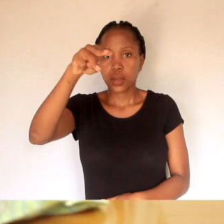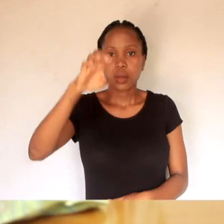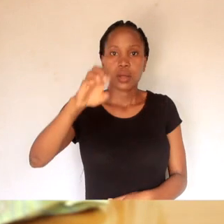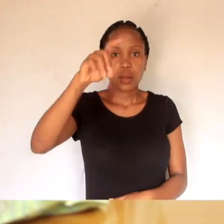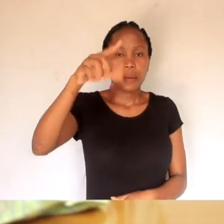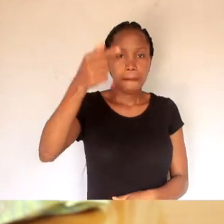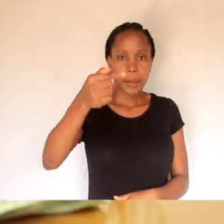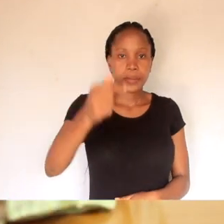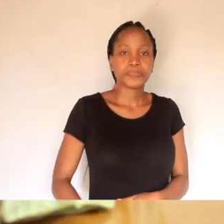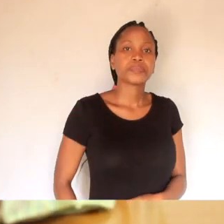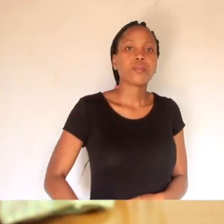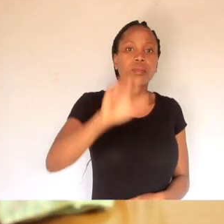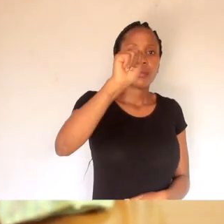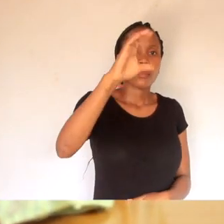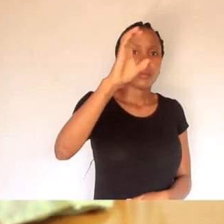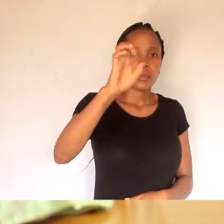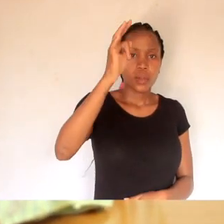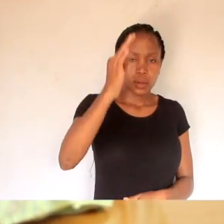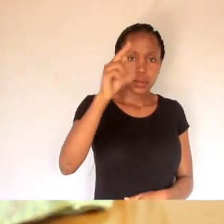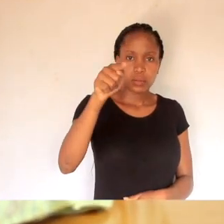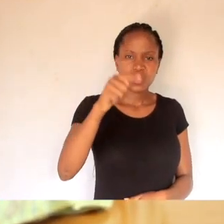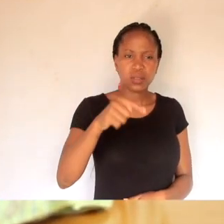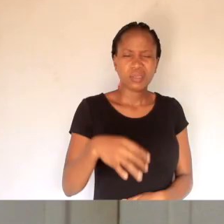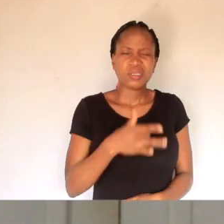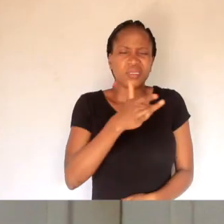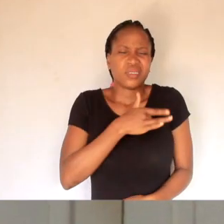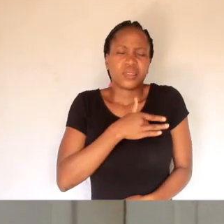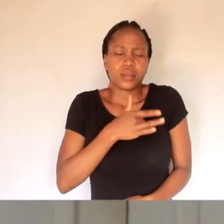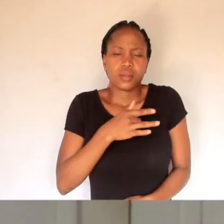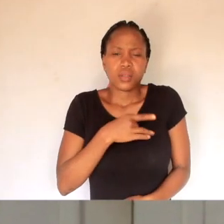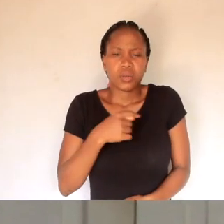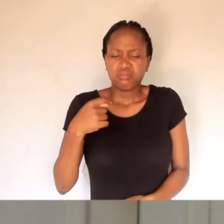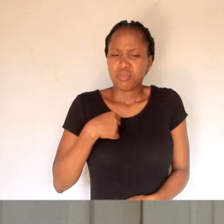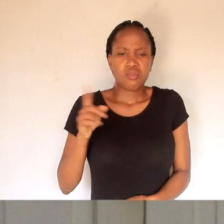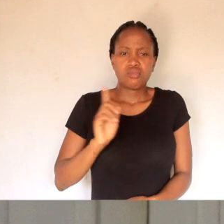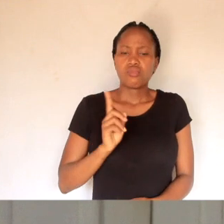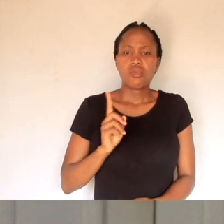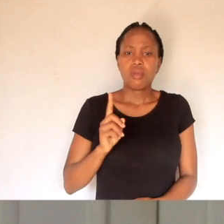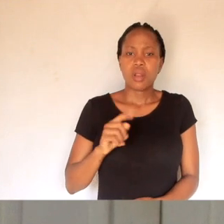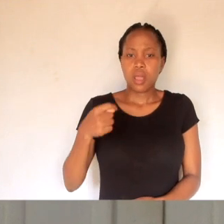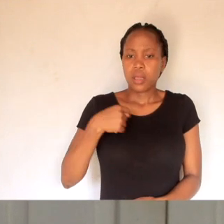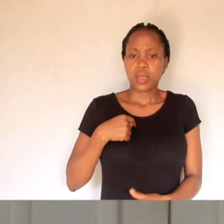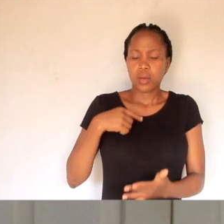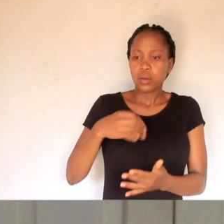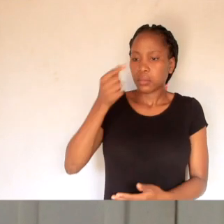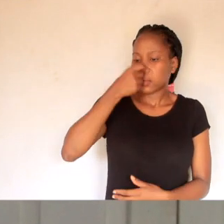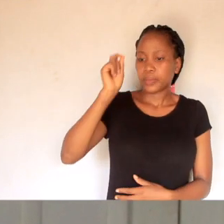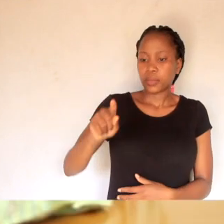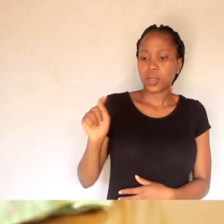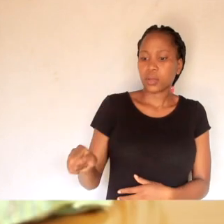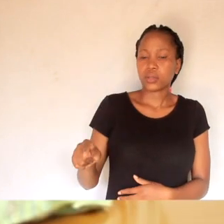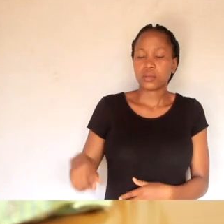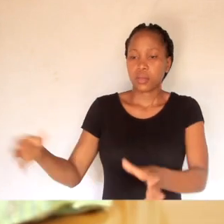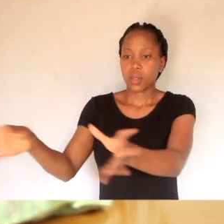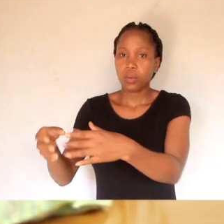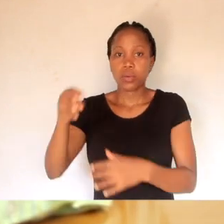porque sentiu que não podia perder o Movimento de Educação para Todos aqui em Moçambique. E eles, de